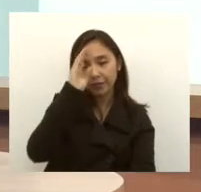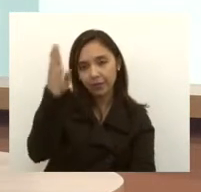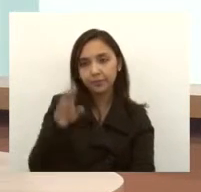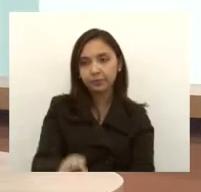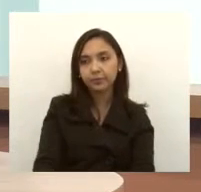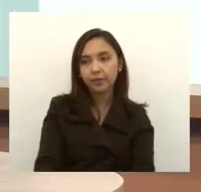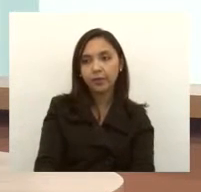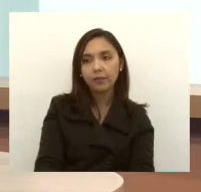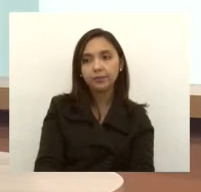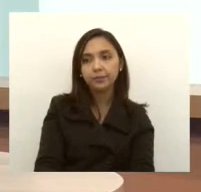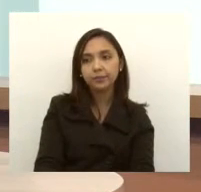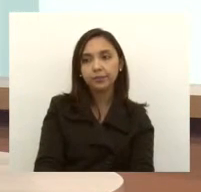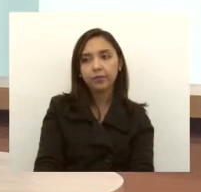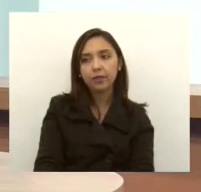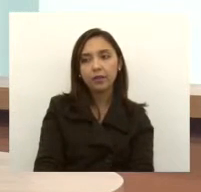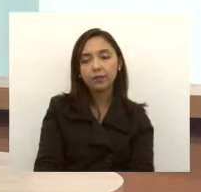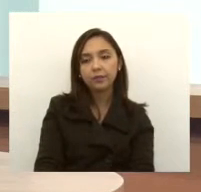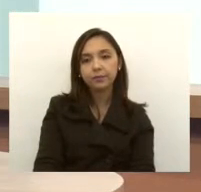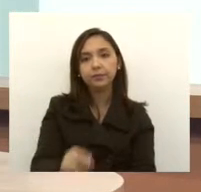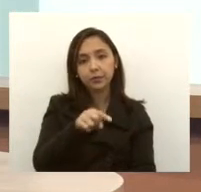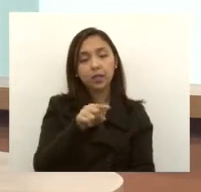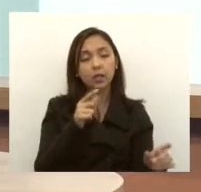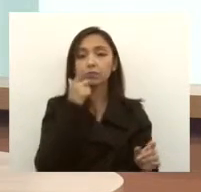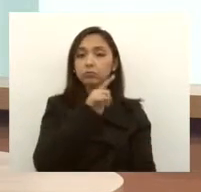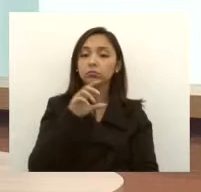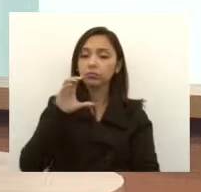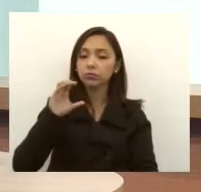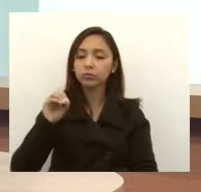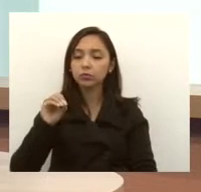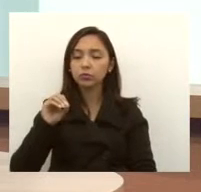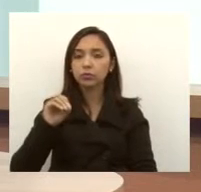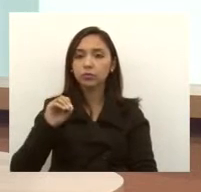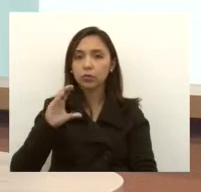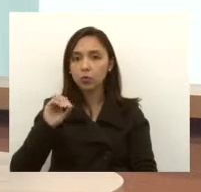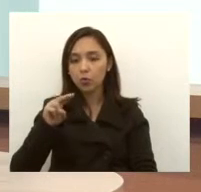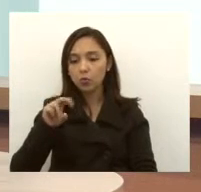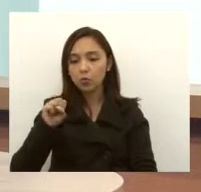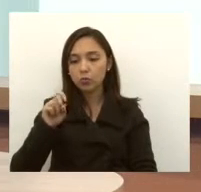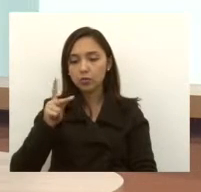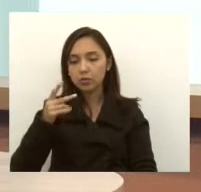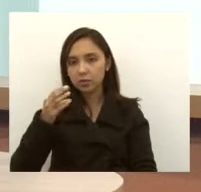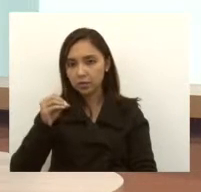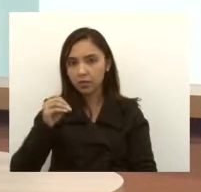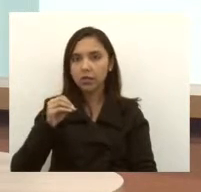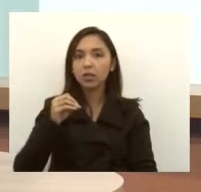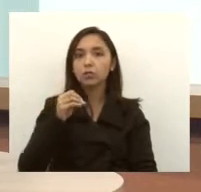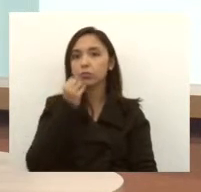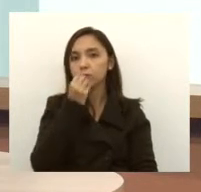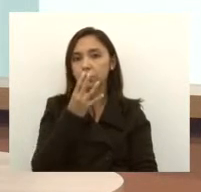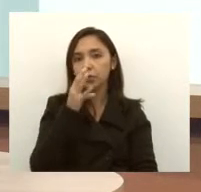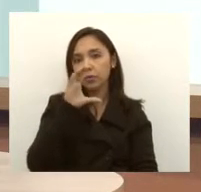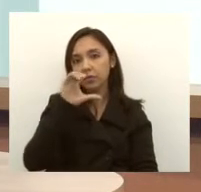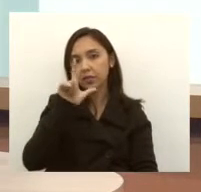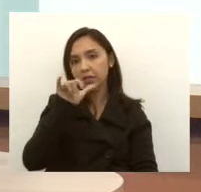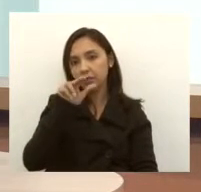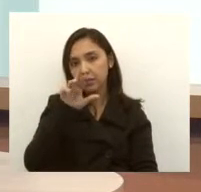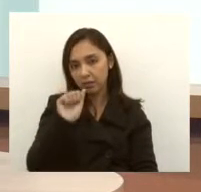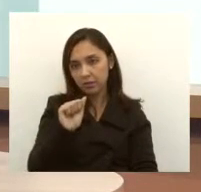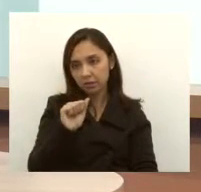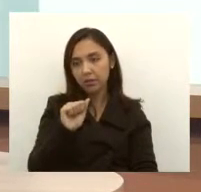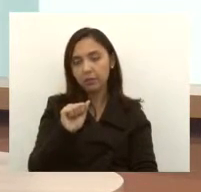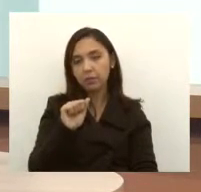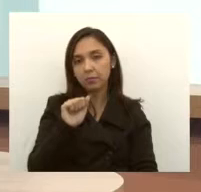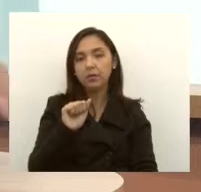principalmente o empenho do CONSEG, do Conselho de Segurança do Bom Clima, que através do seu presidente, o